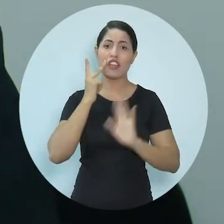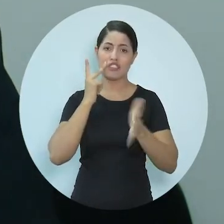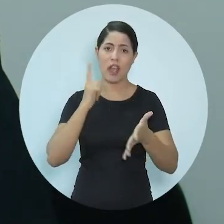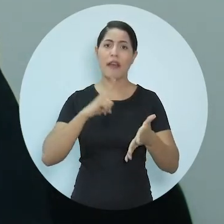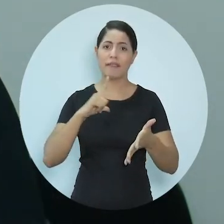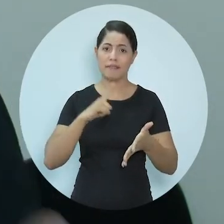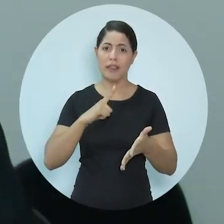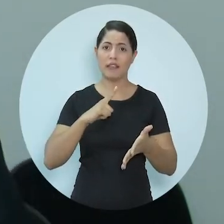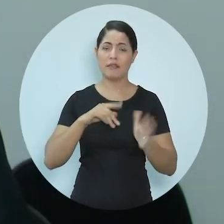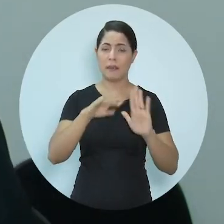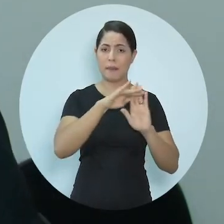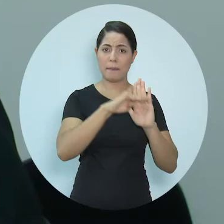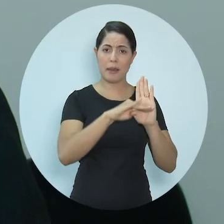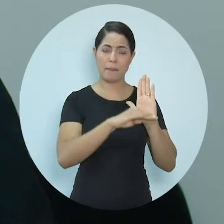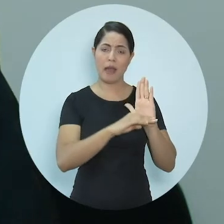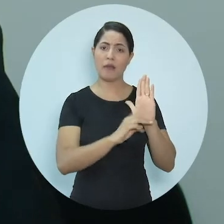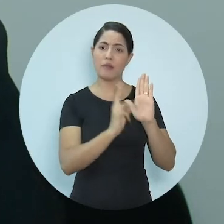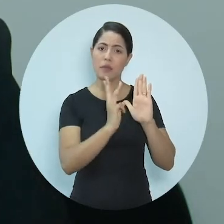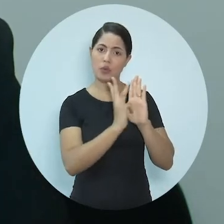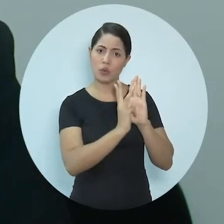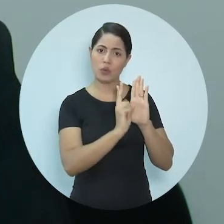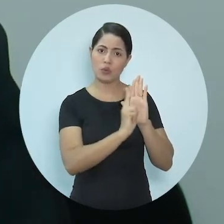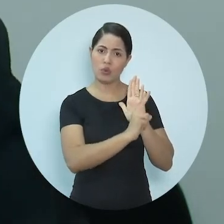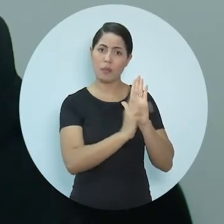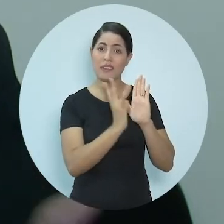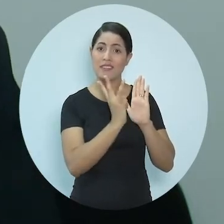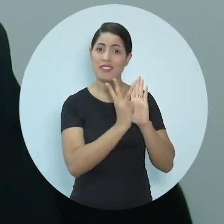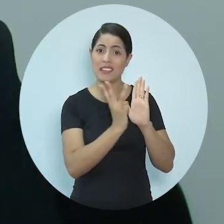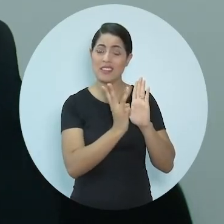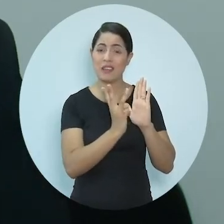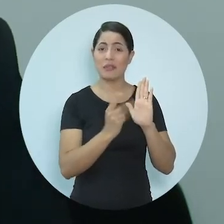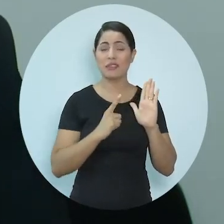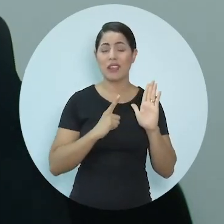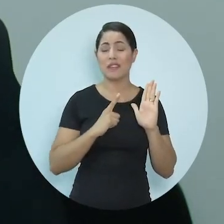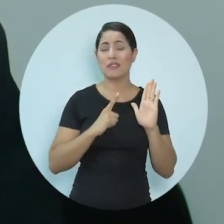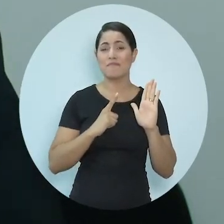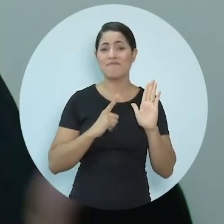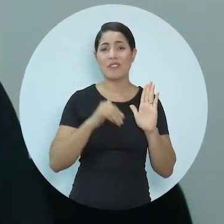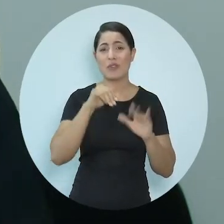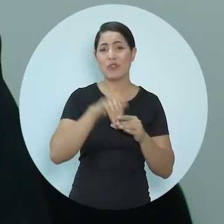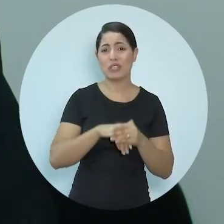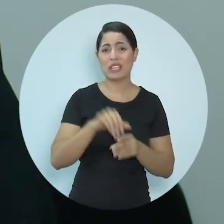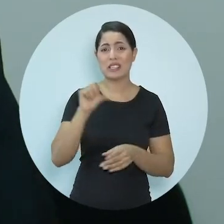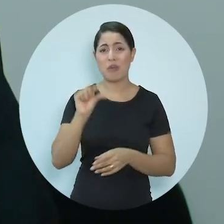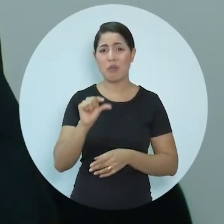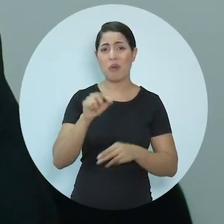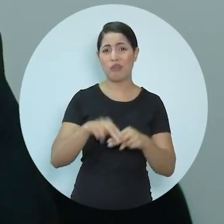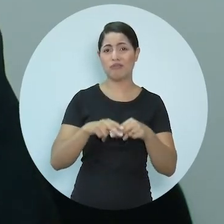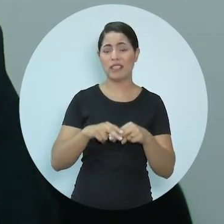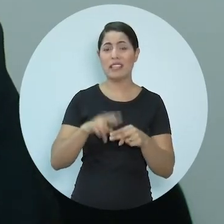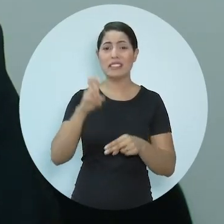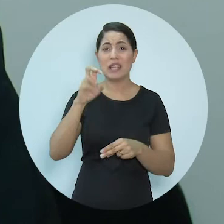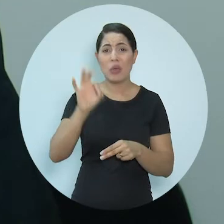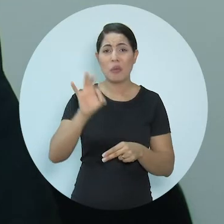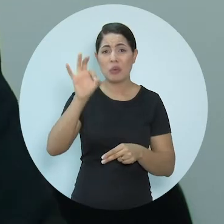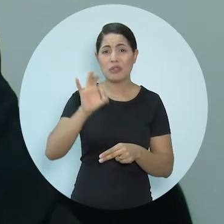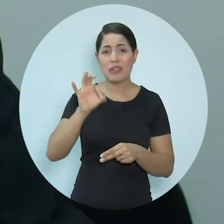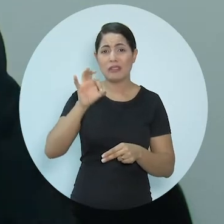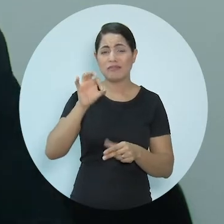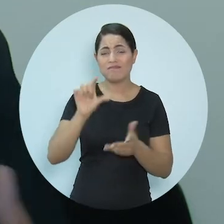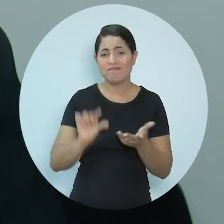tivemos a nomeação do terceiro na lista tríplice, ou seja, do menos votado, que teve menos de 5% dos votos, ou